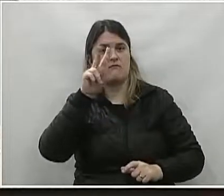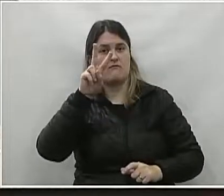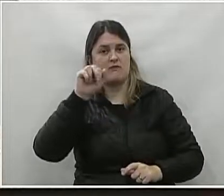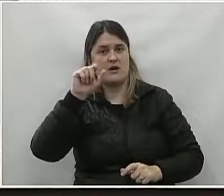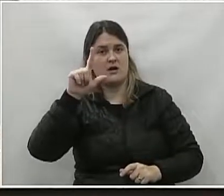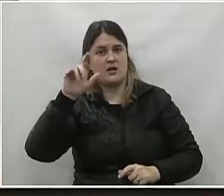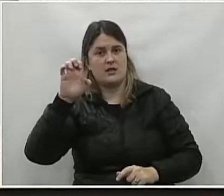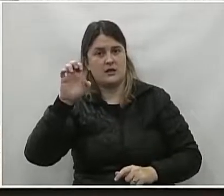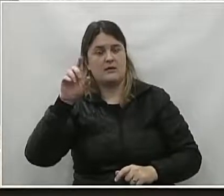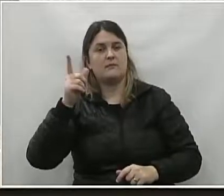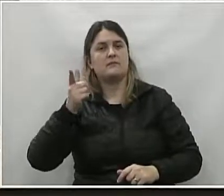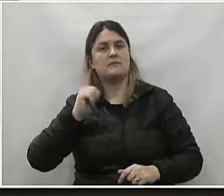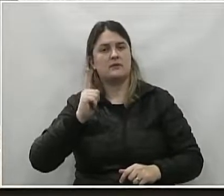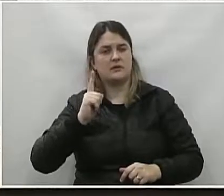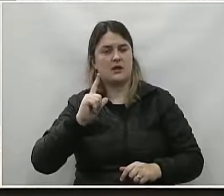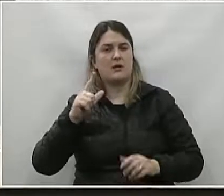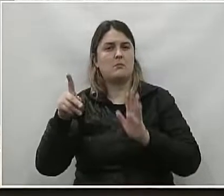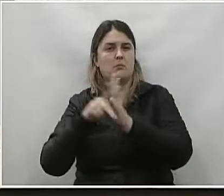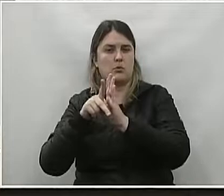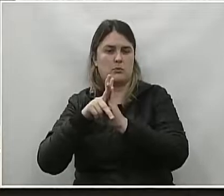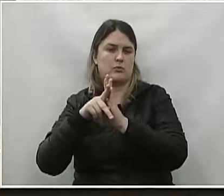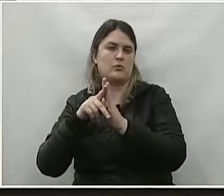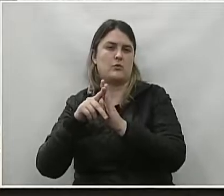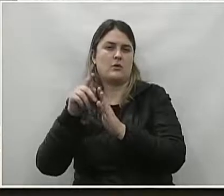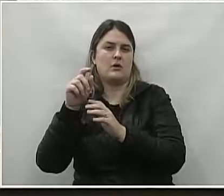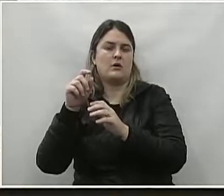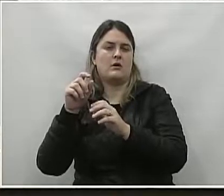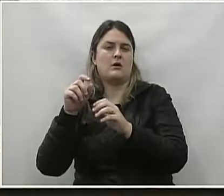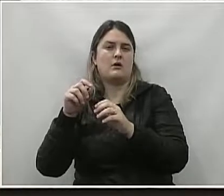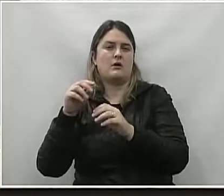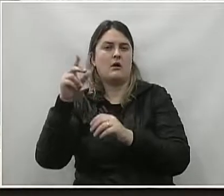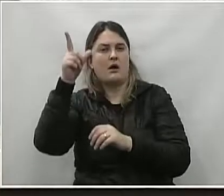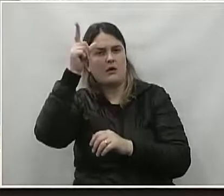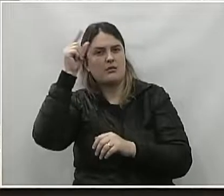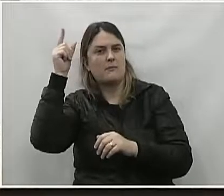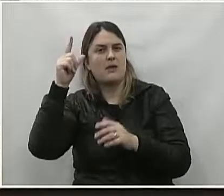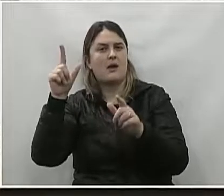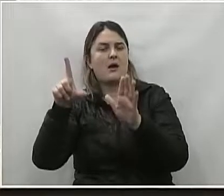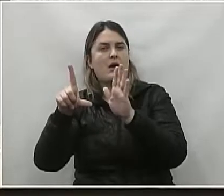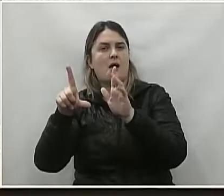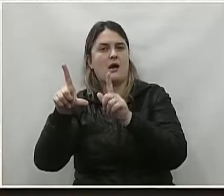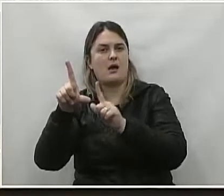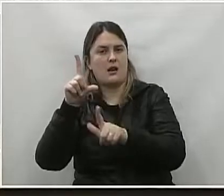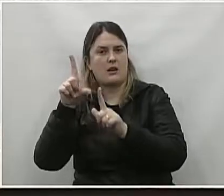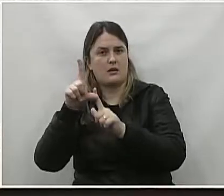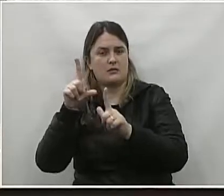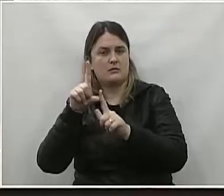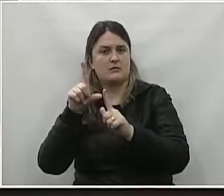Academia de Letras do Vale do Iguaçu, do casamento